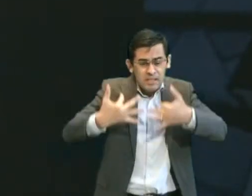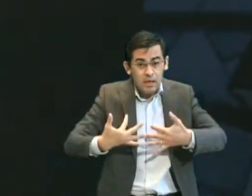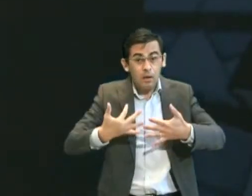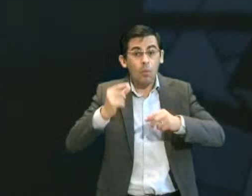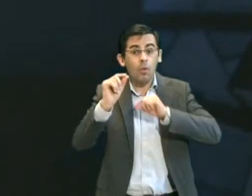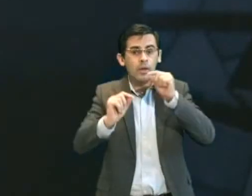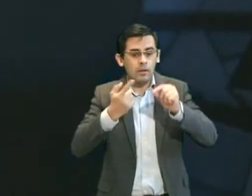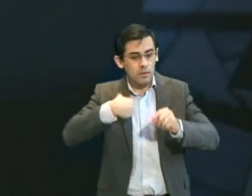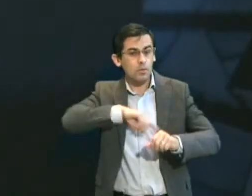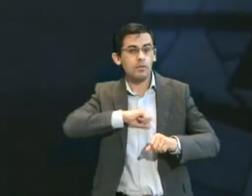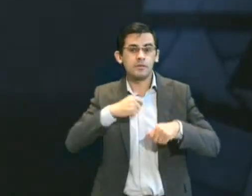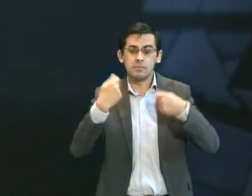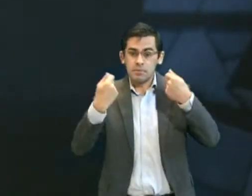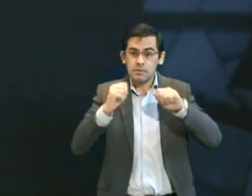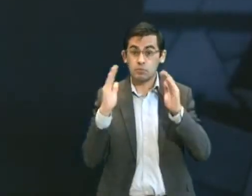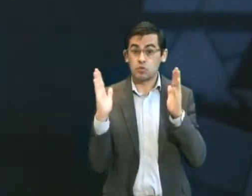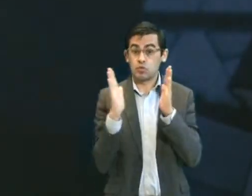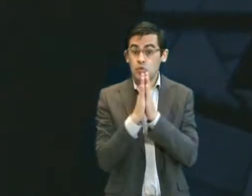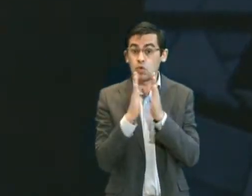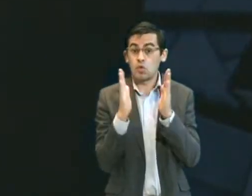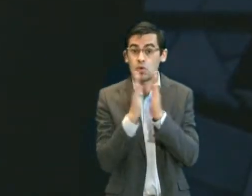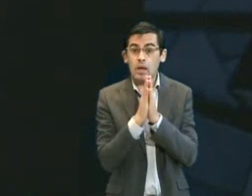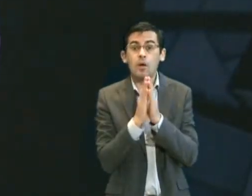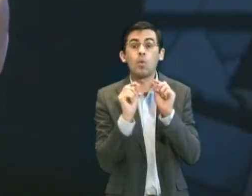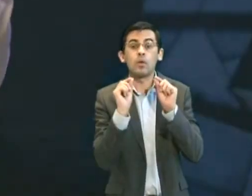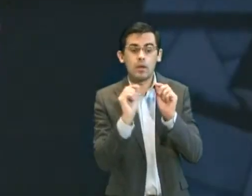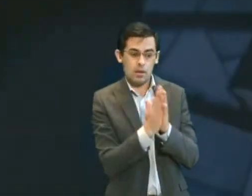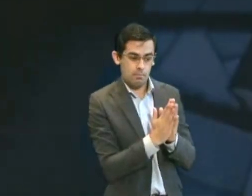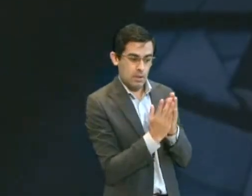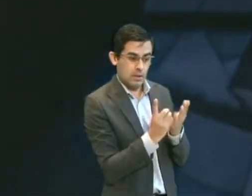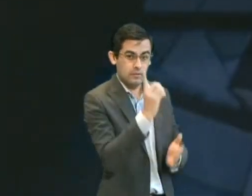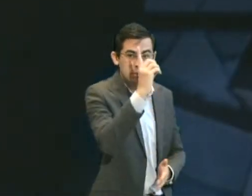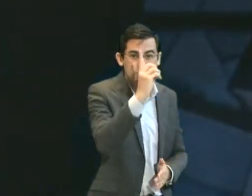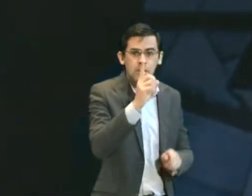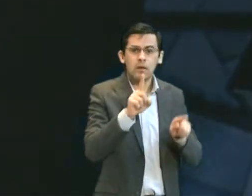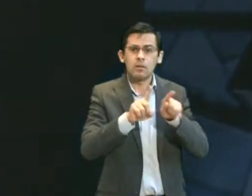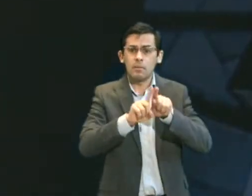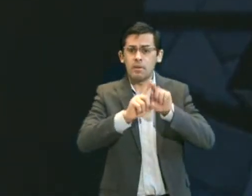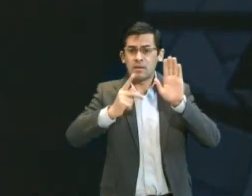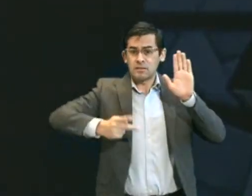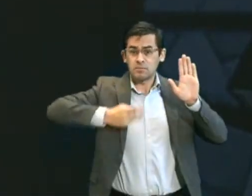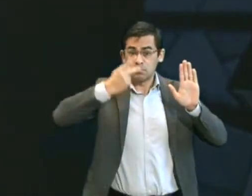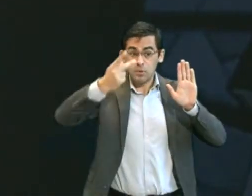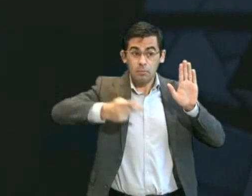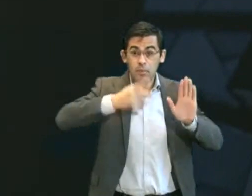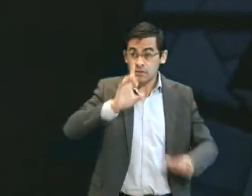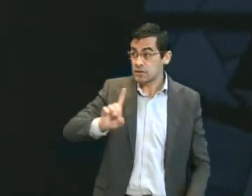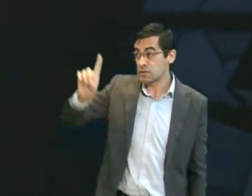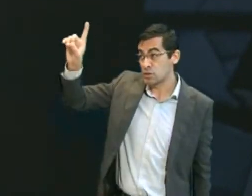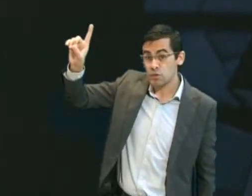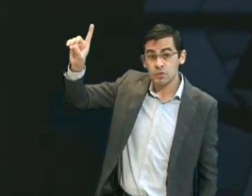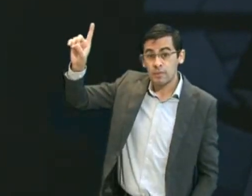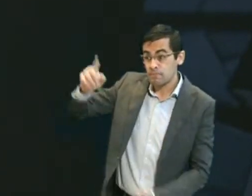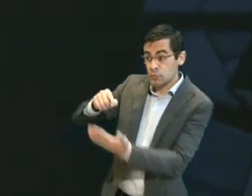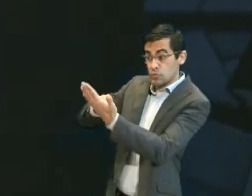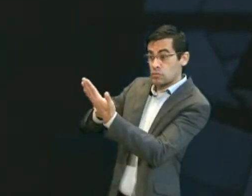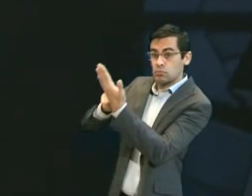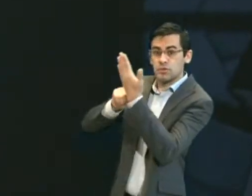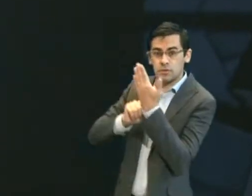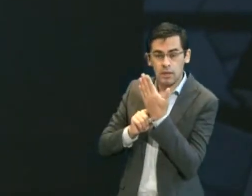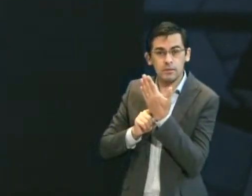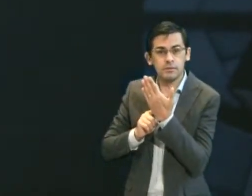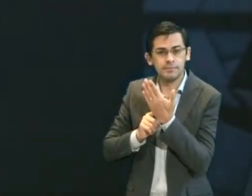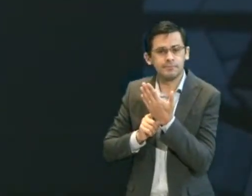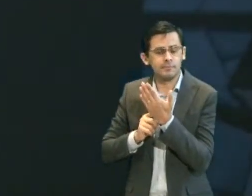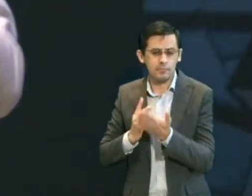precisamos orar a palavra, precisamos orar as promessas de Deus reveladas para nós.